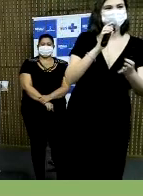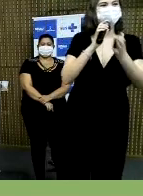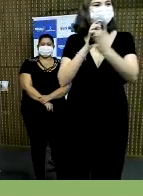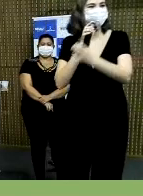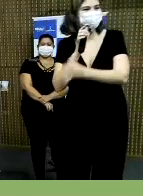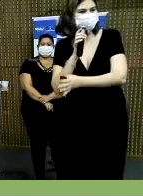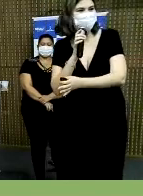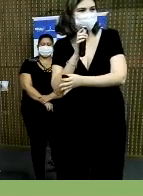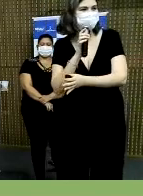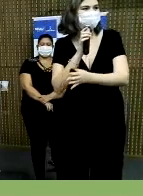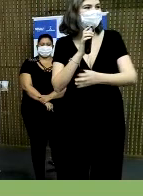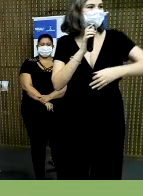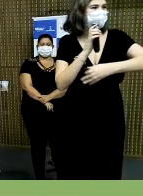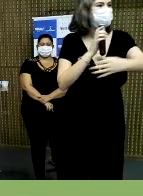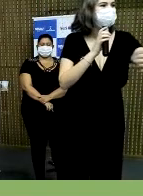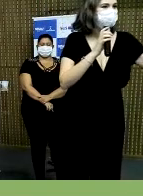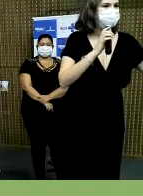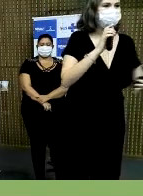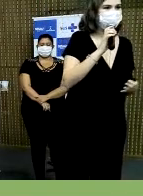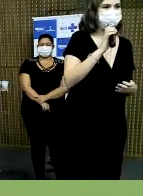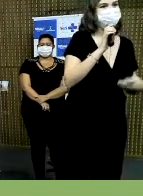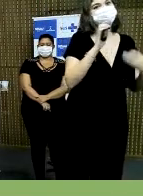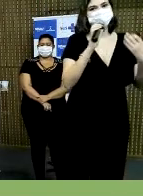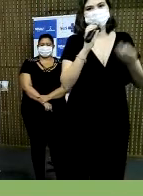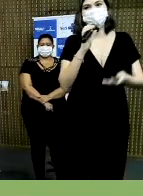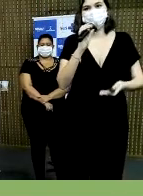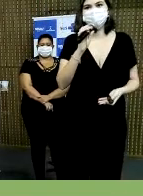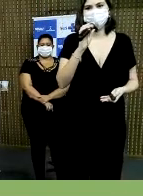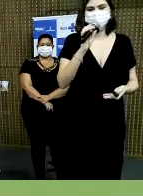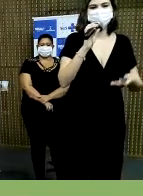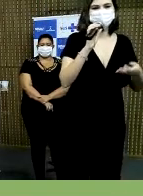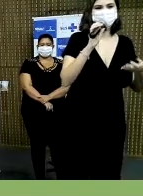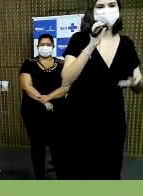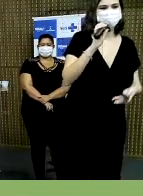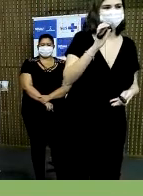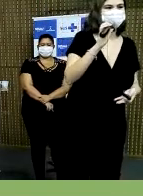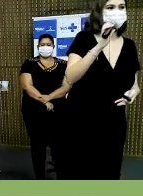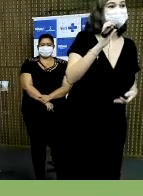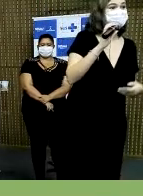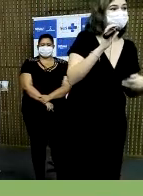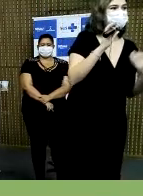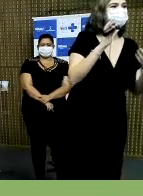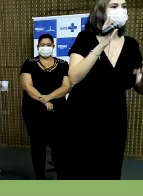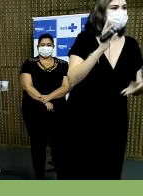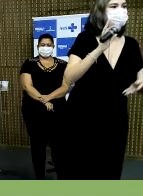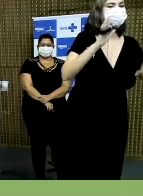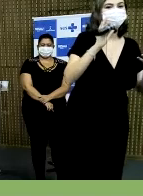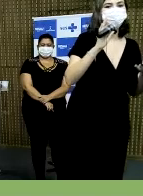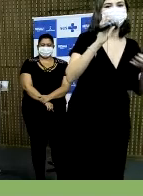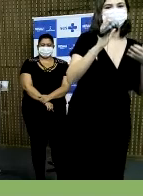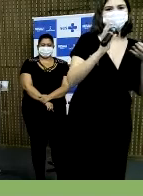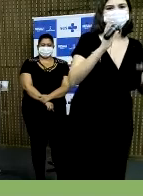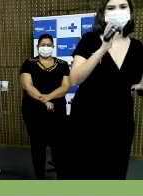muitas vezes a gente não percebe em relação à nossa unidade, tirando a oportunidade que nós estamos tendo aqui de estar falando